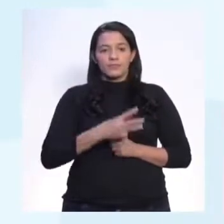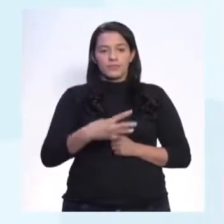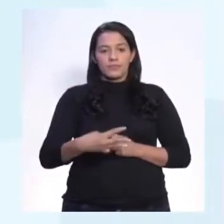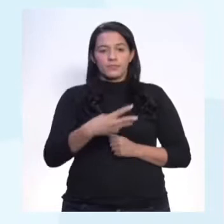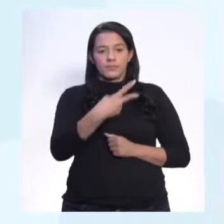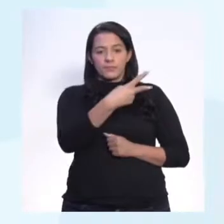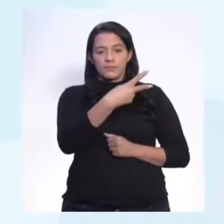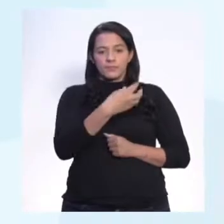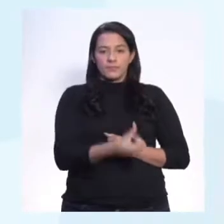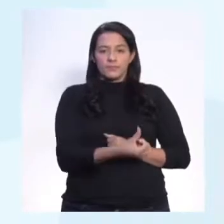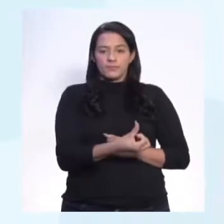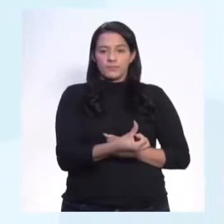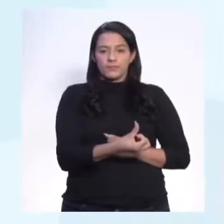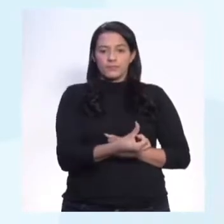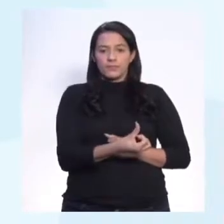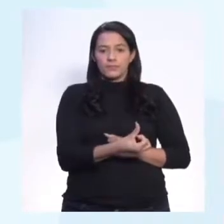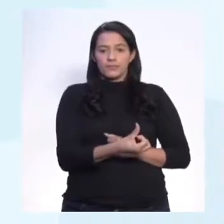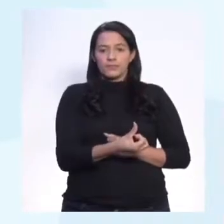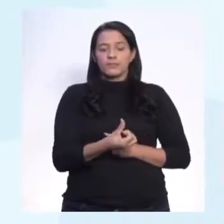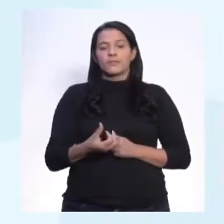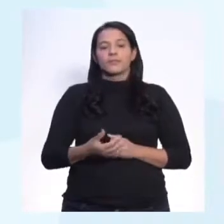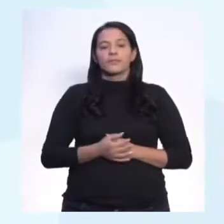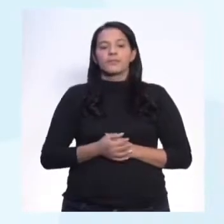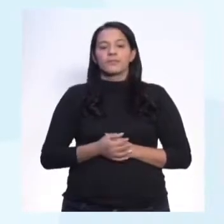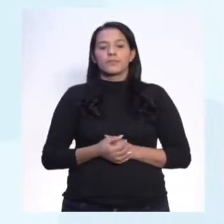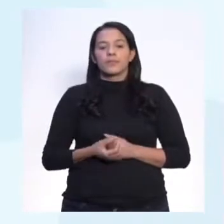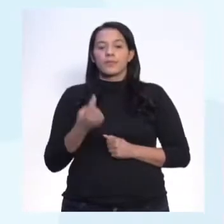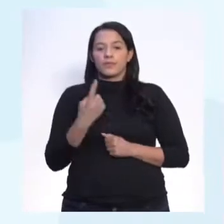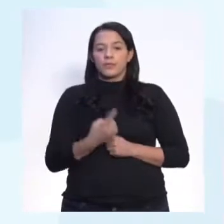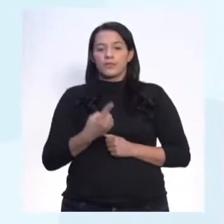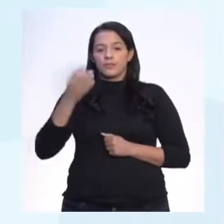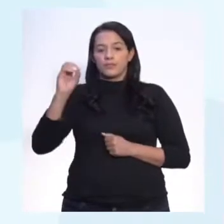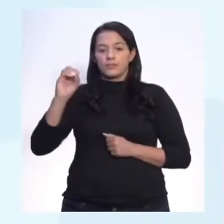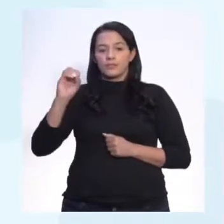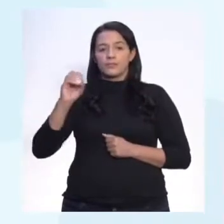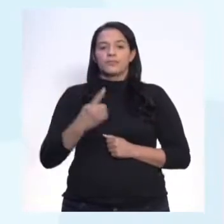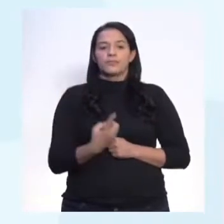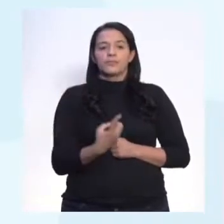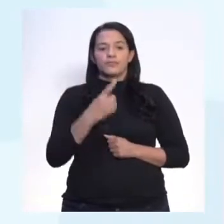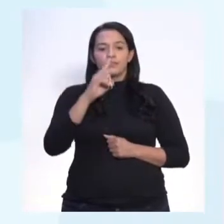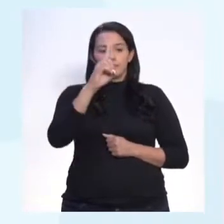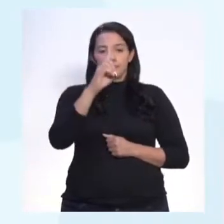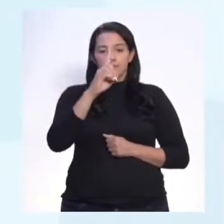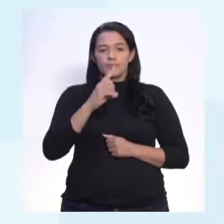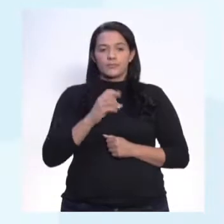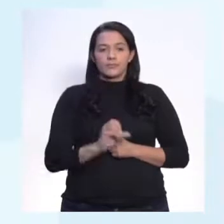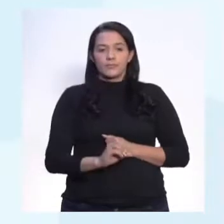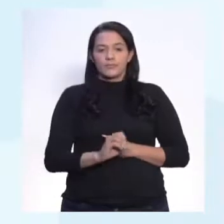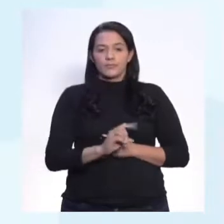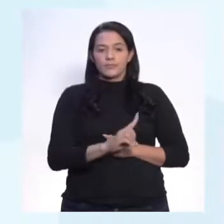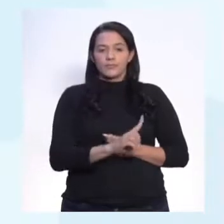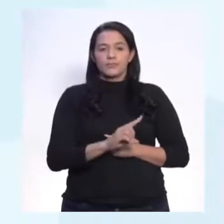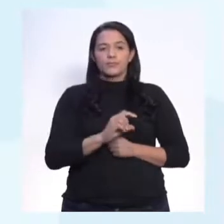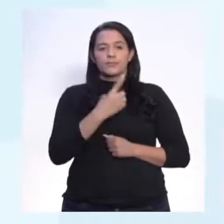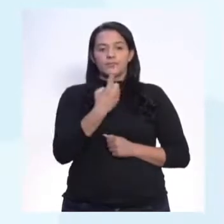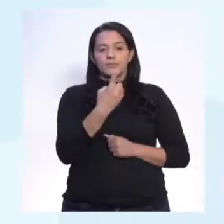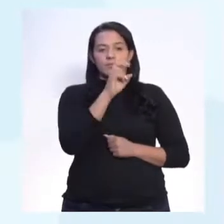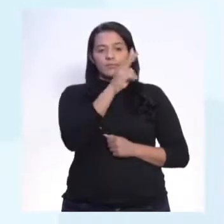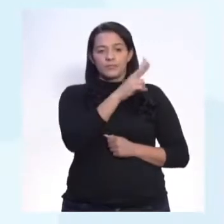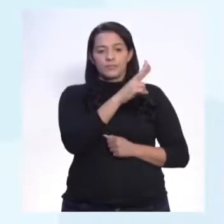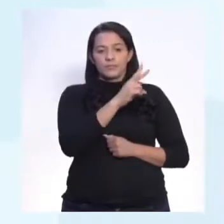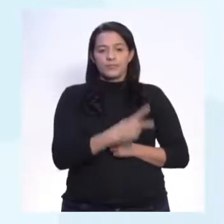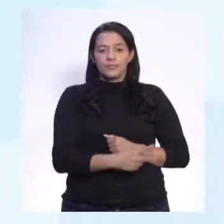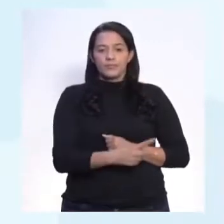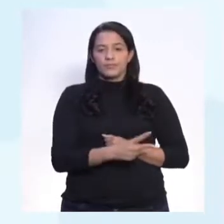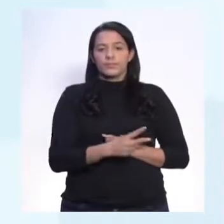vezes 2, 6. 1 vezes 0, 0. 1 vezes 1, 1. 1 vezes